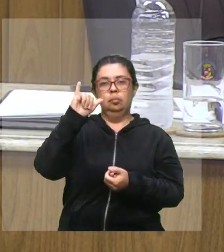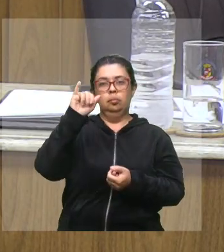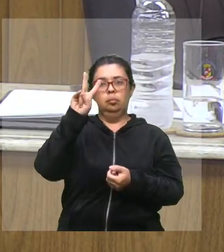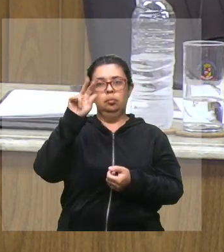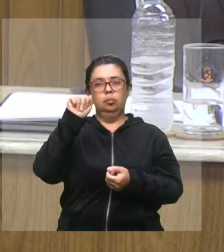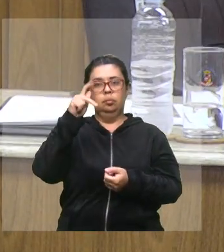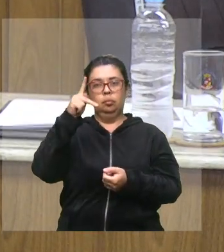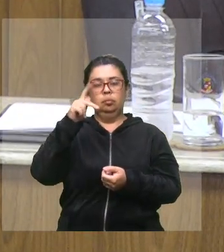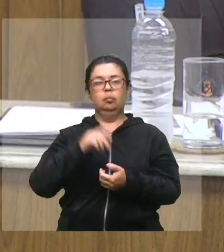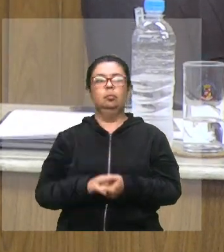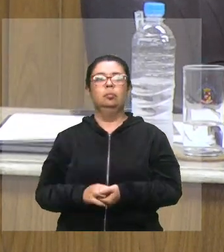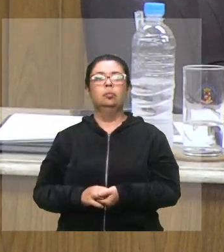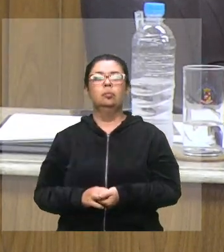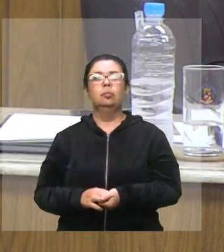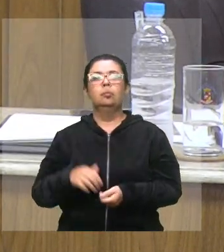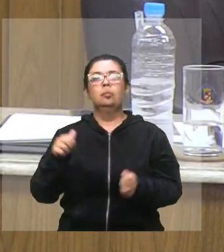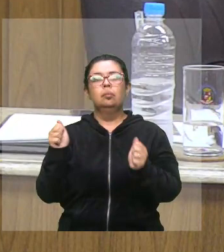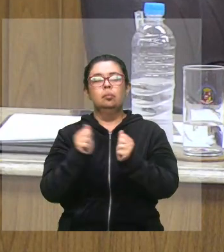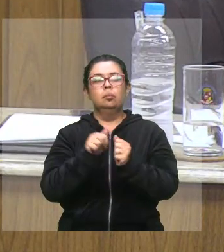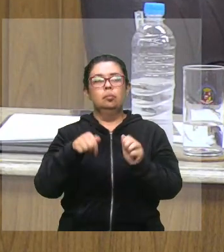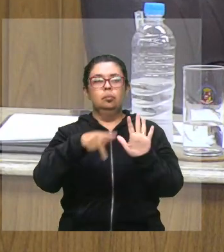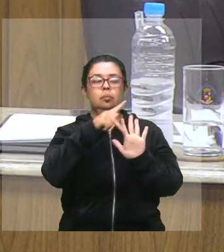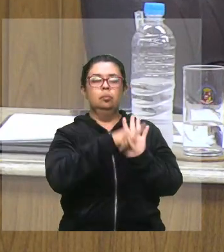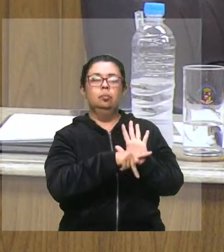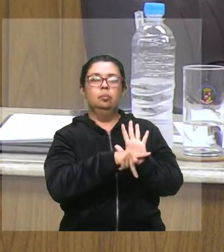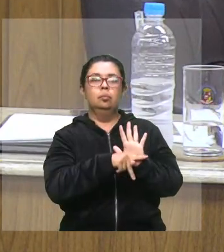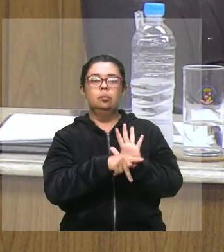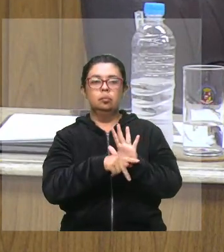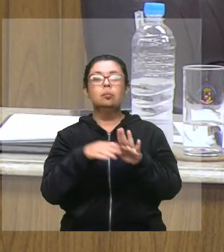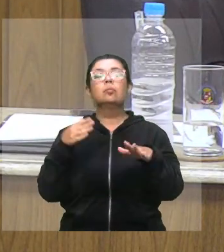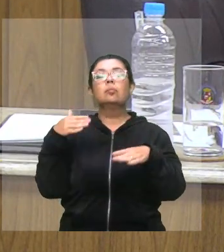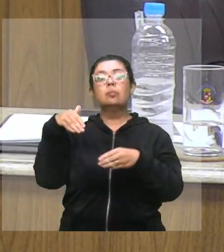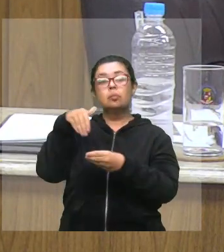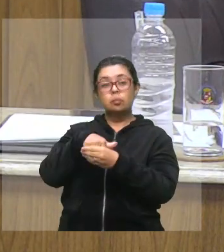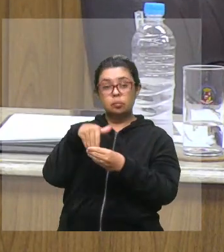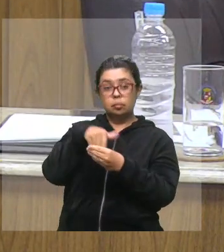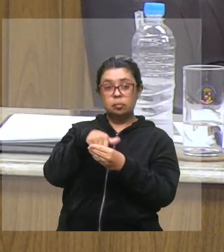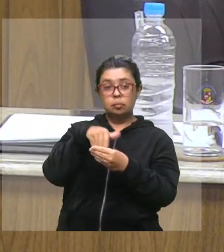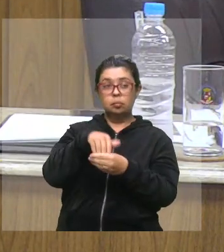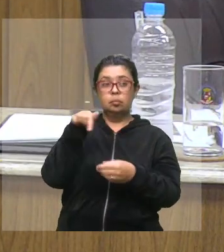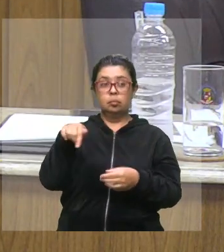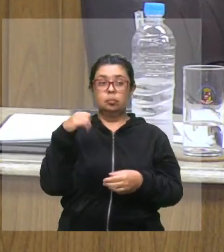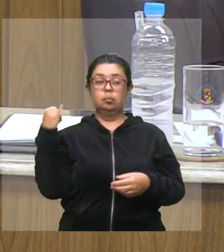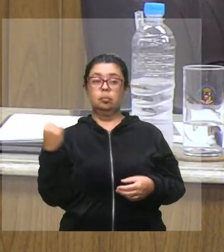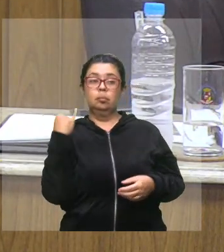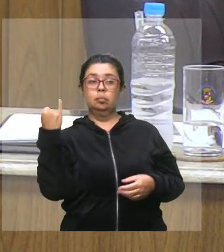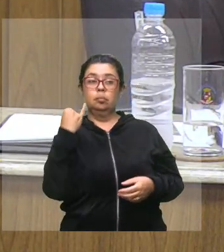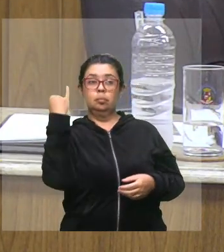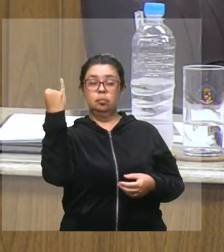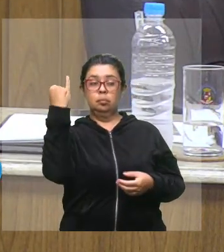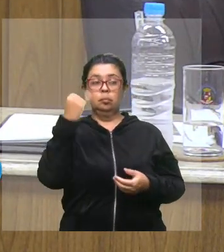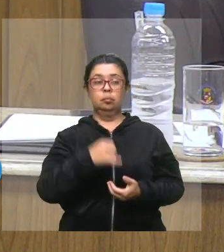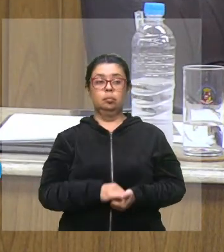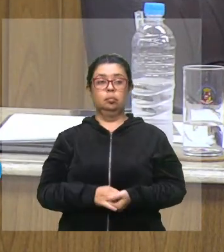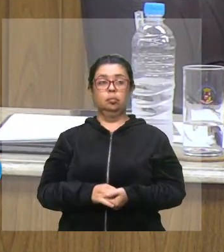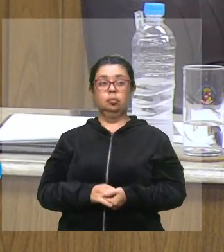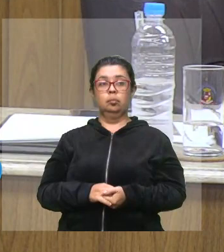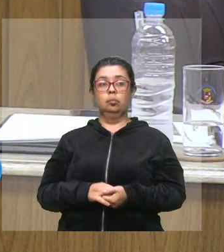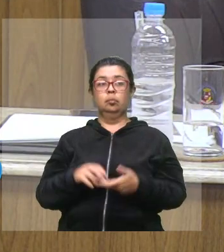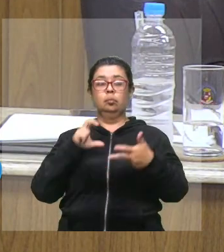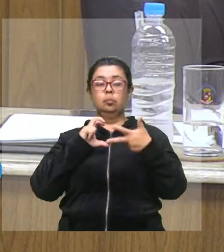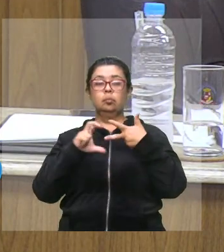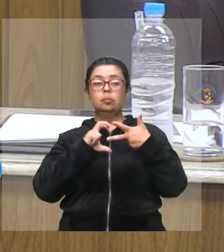diante desse projeto que nós estaremos apreciando no dia de hoje, é importante que o Poder Executivo